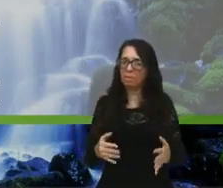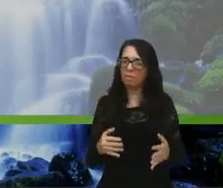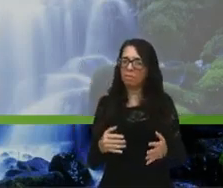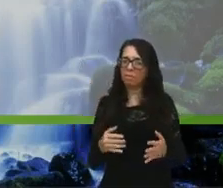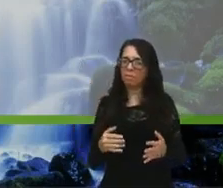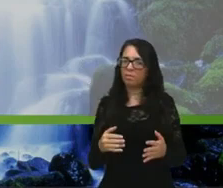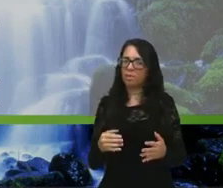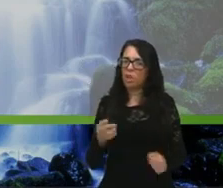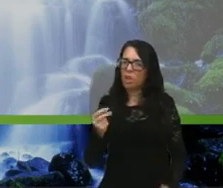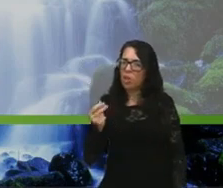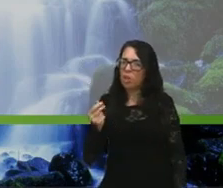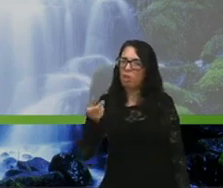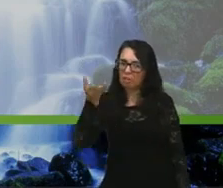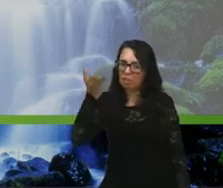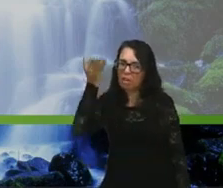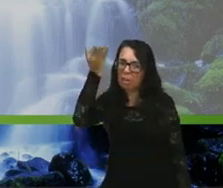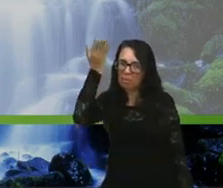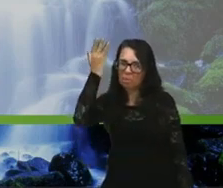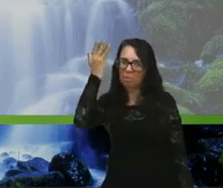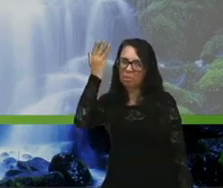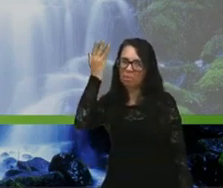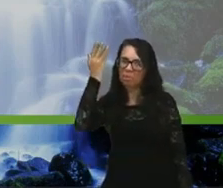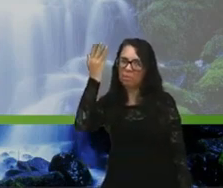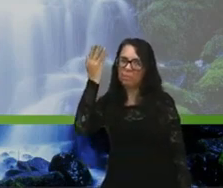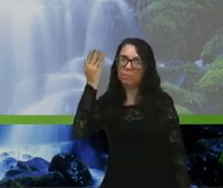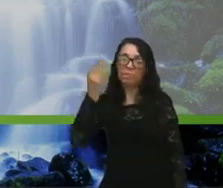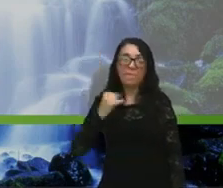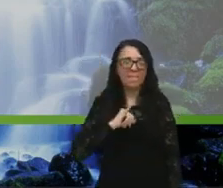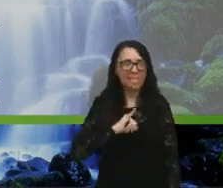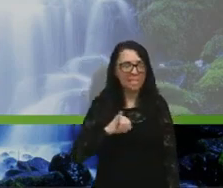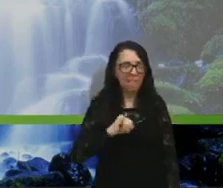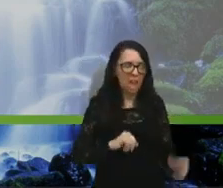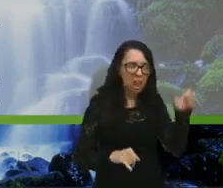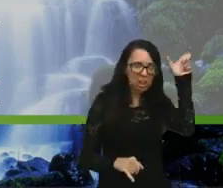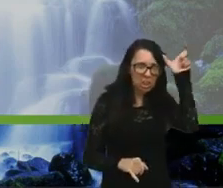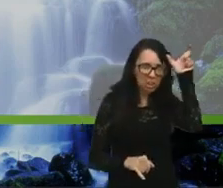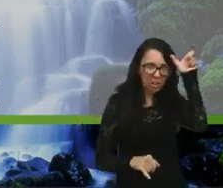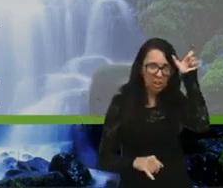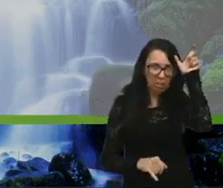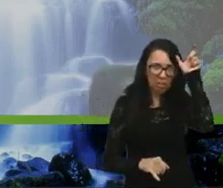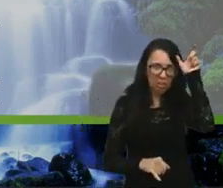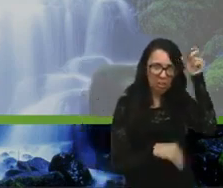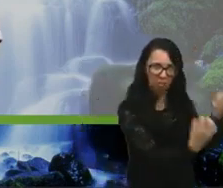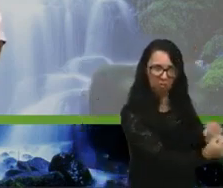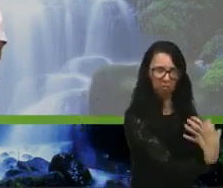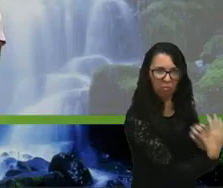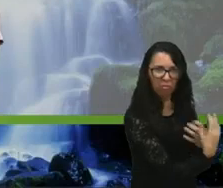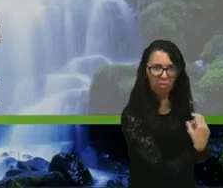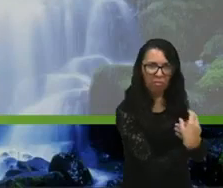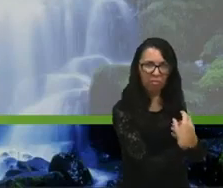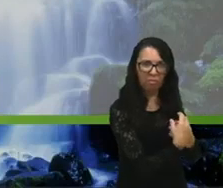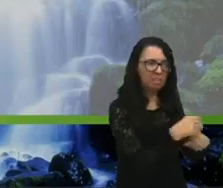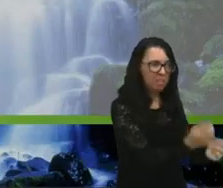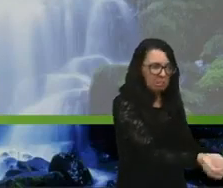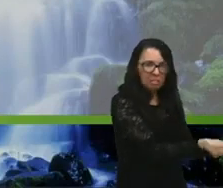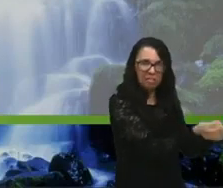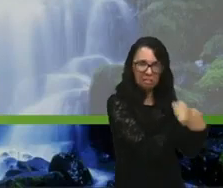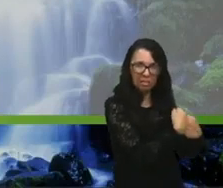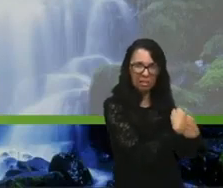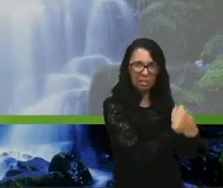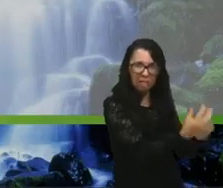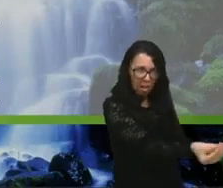chamou o dinheiro de mamon, como um Deus. O dinheiro exerce poder